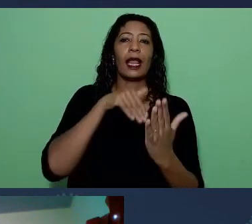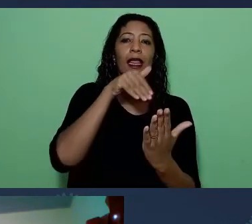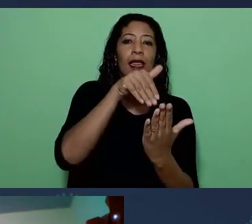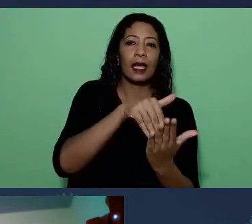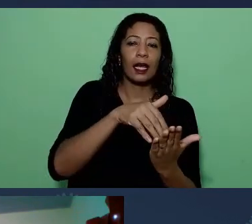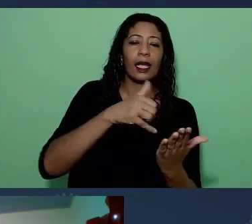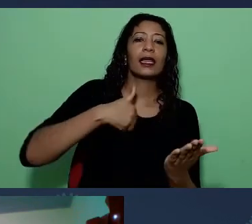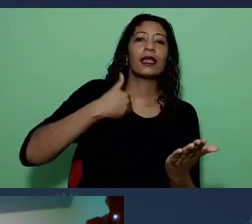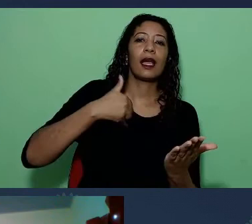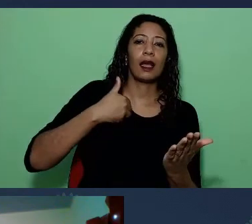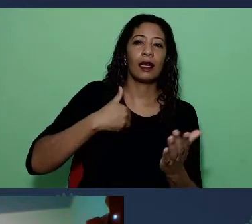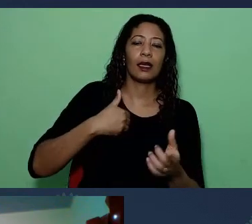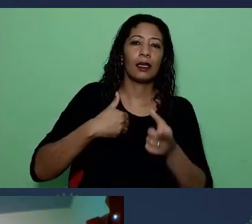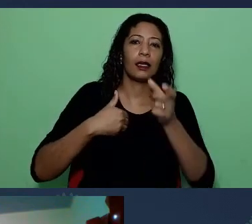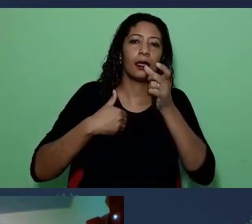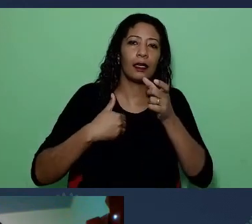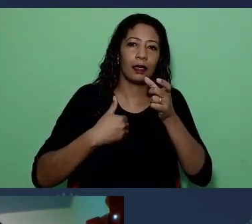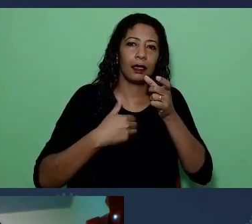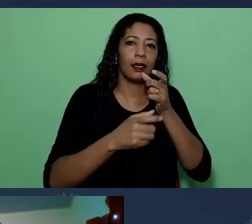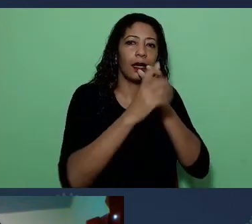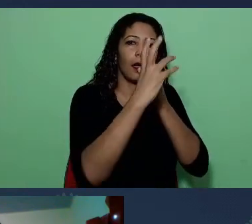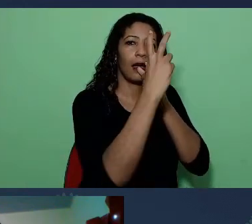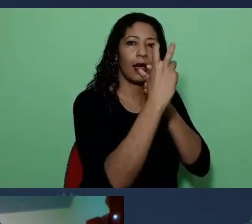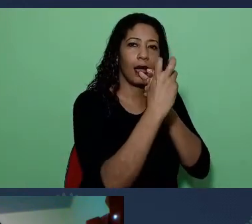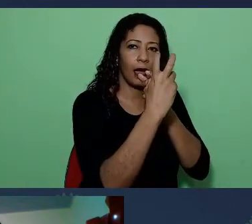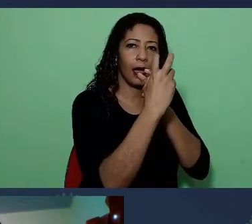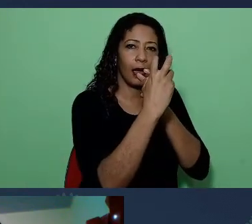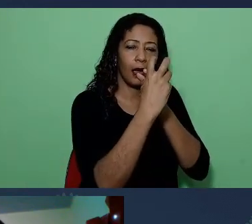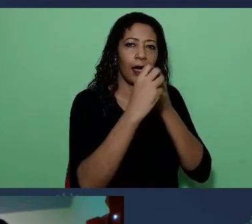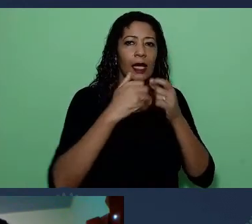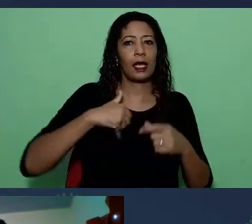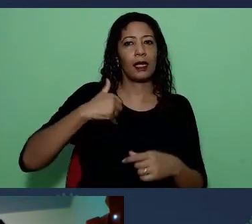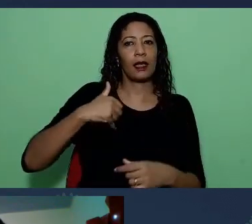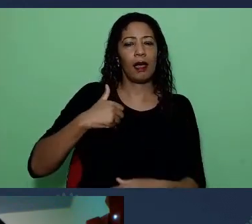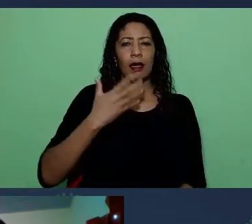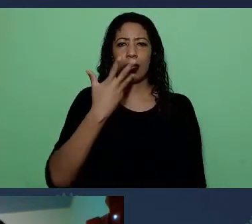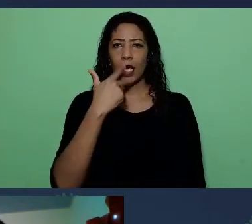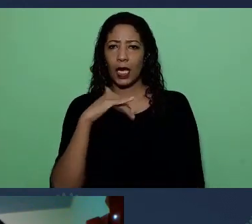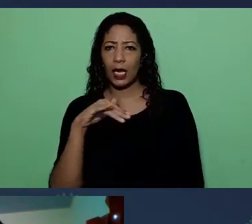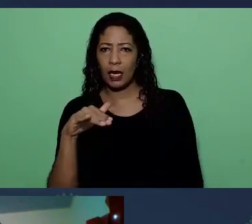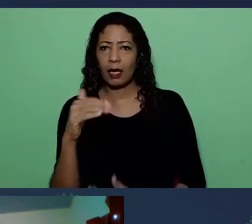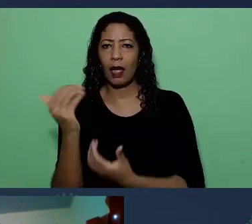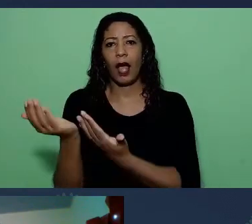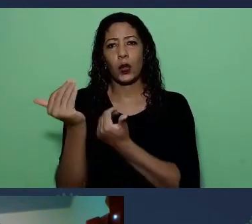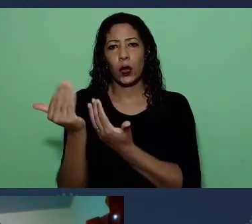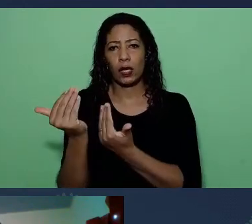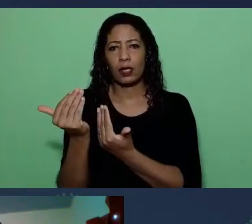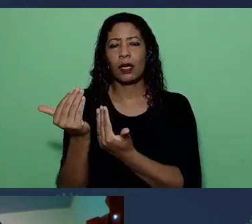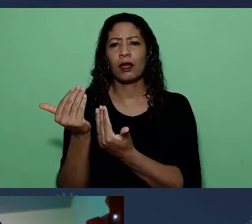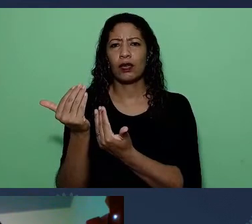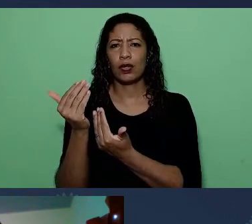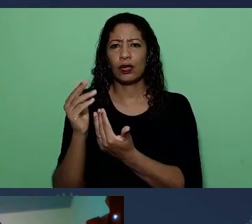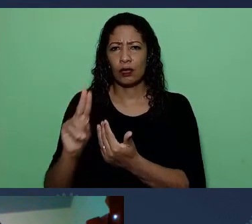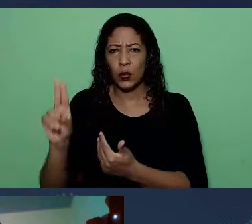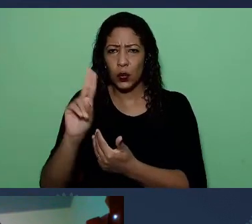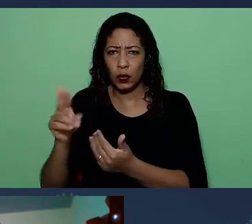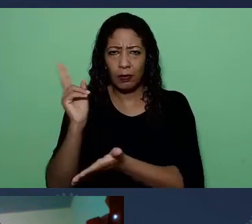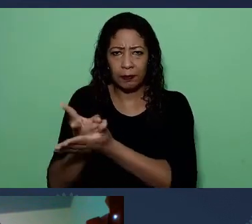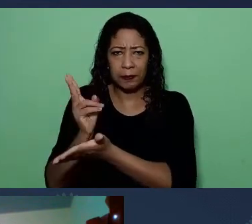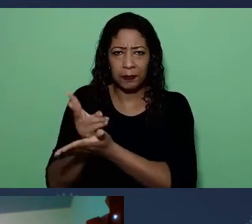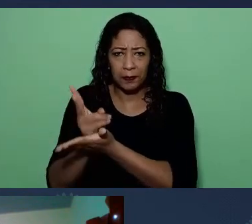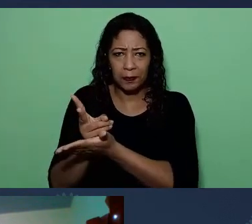espaçador? Apenas para crianças ou adolescentes, ou também devem continuar usando? Vitor